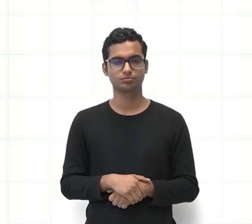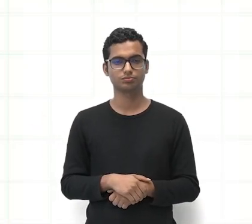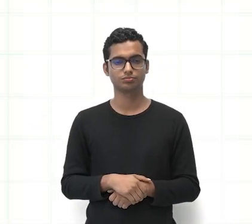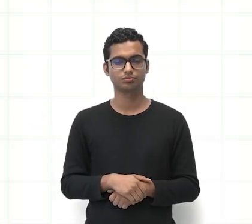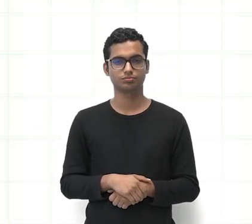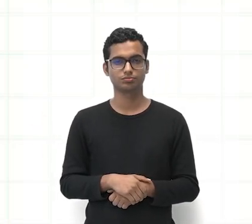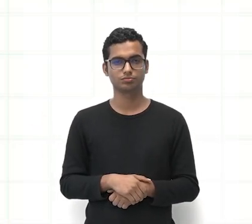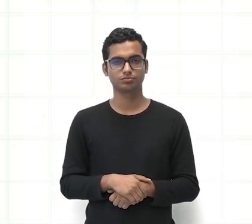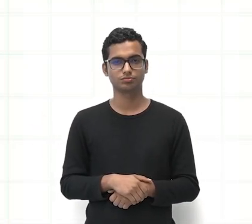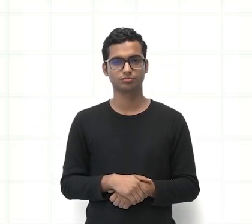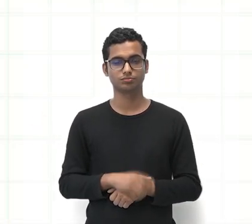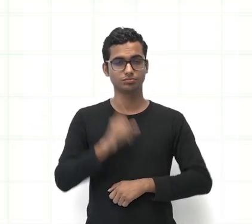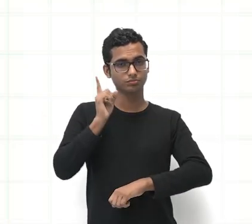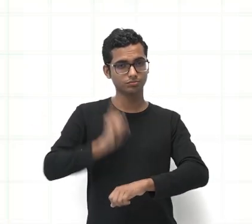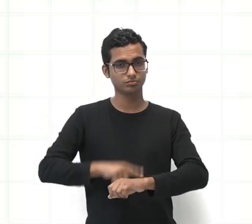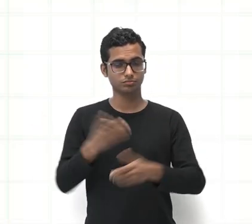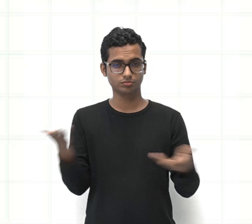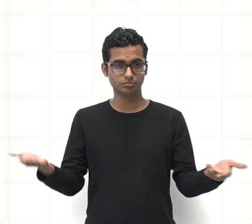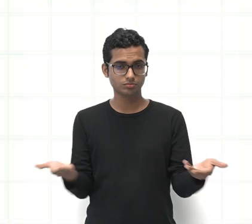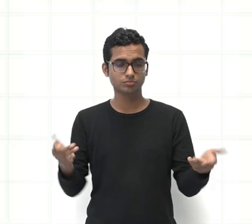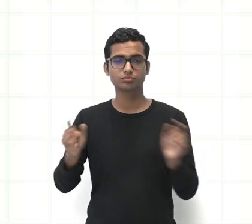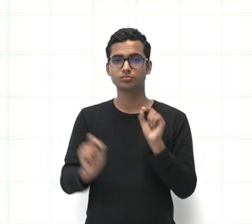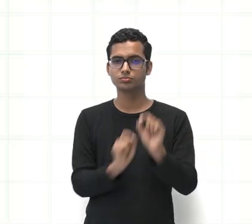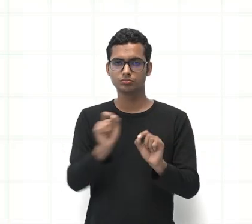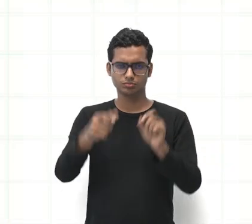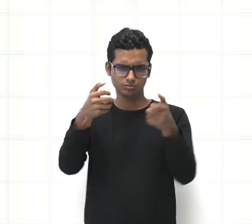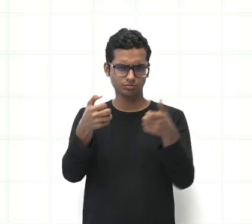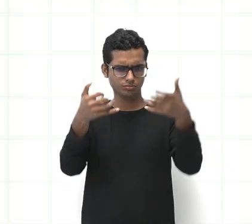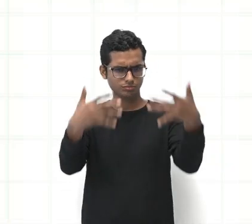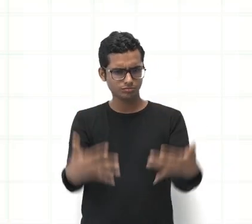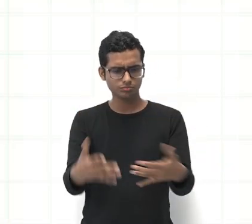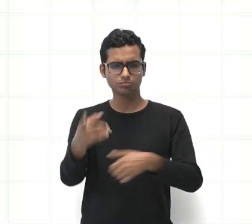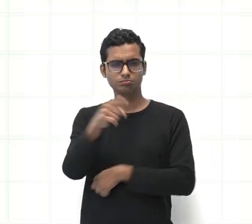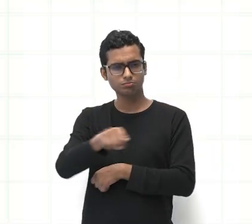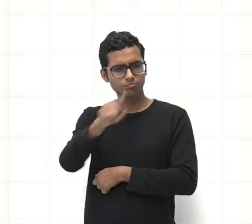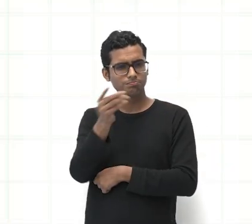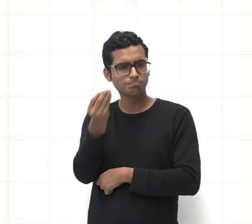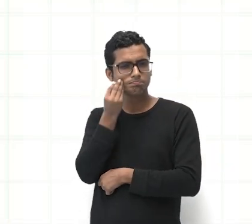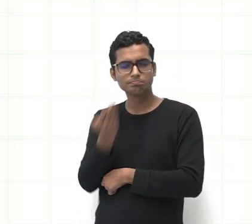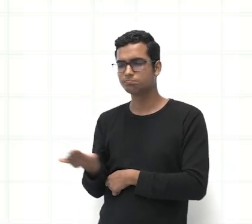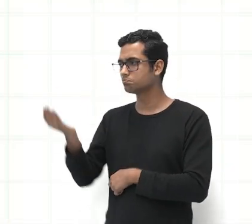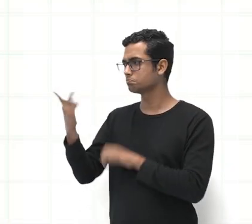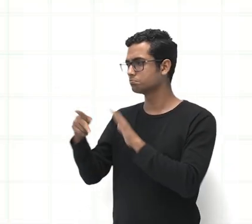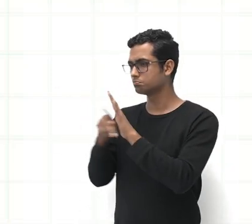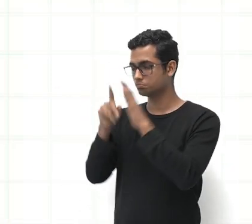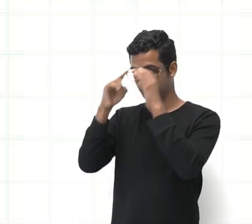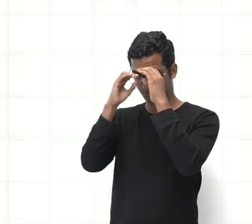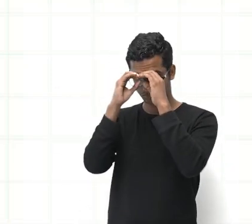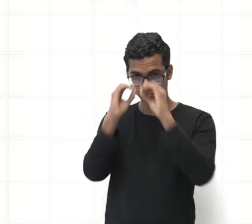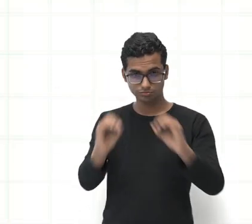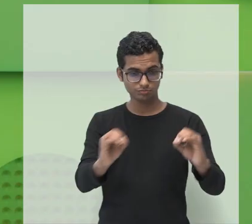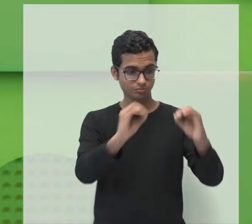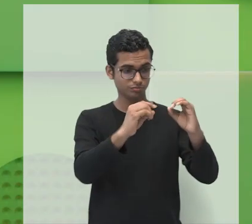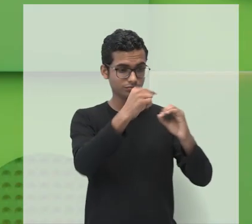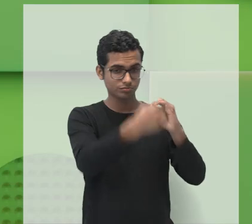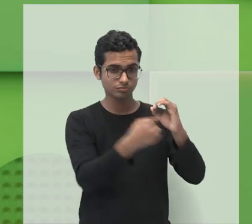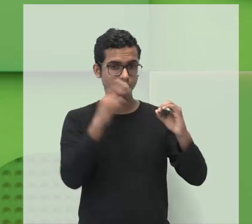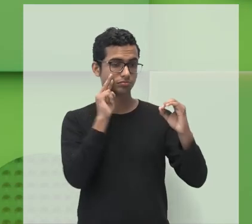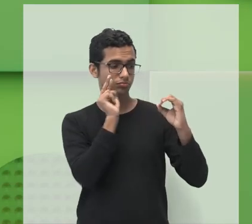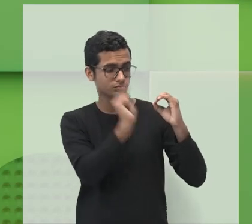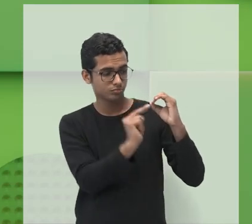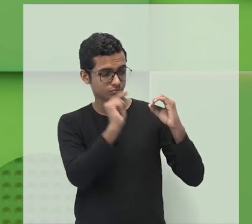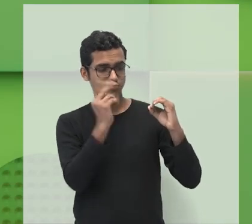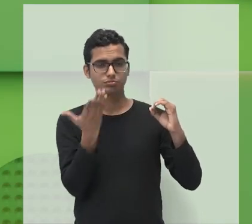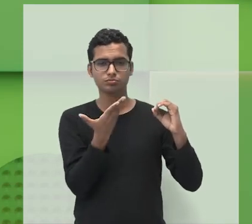anatomia. Então, nesse momento aí, após vocês observarem cada parte do olho, a gente passa agora a